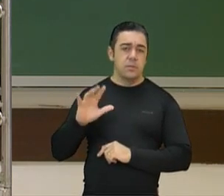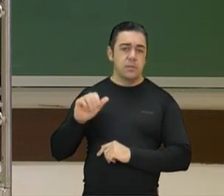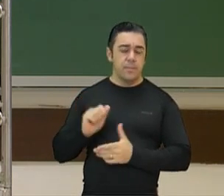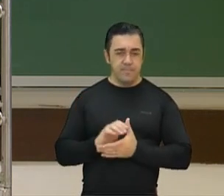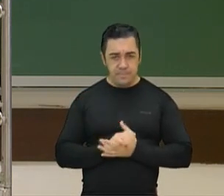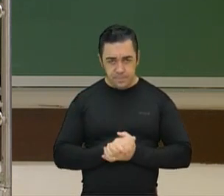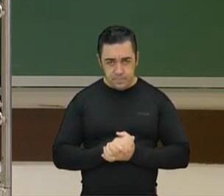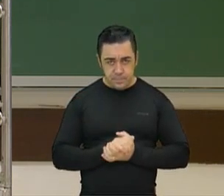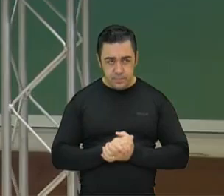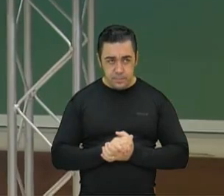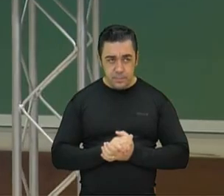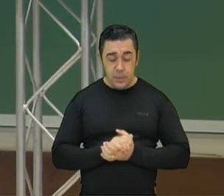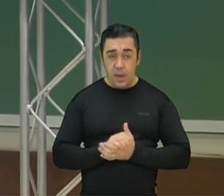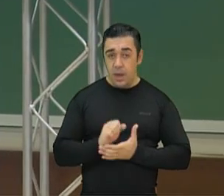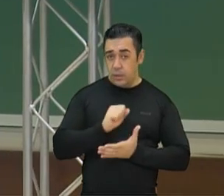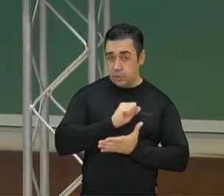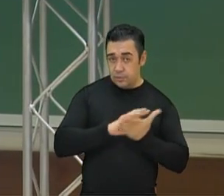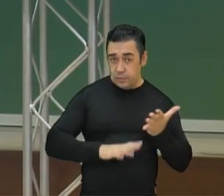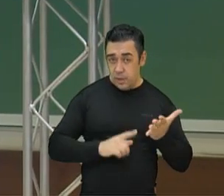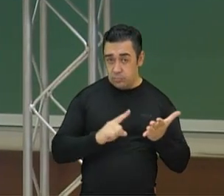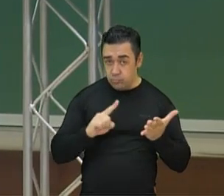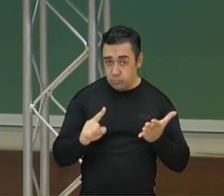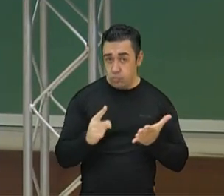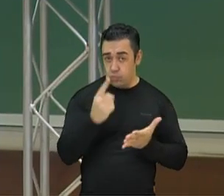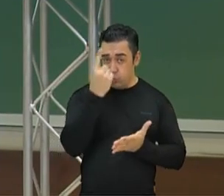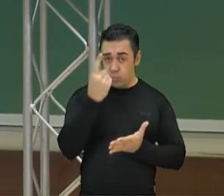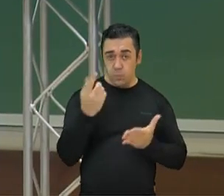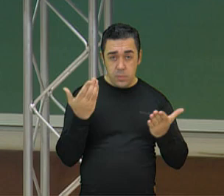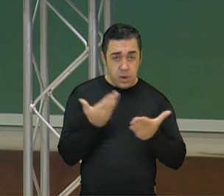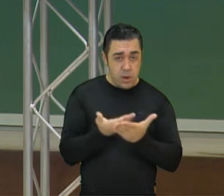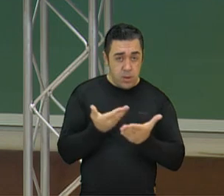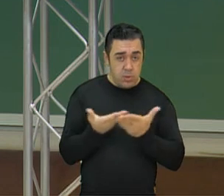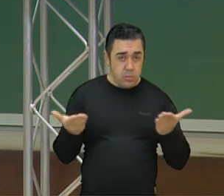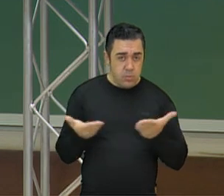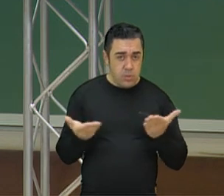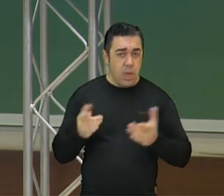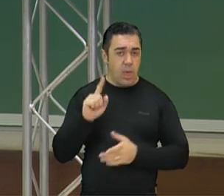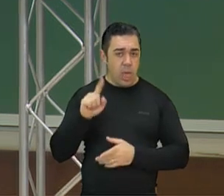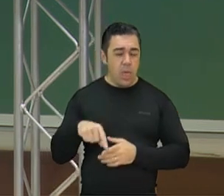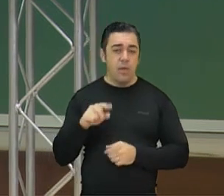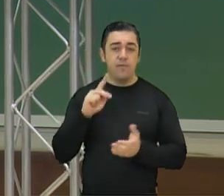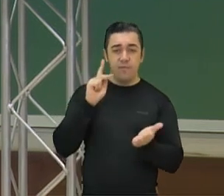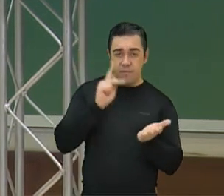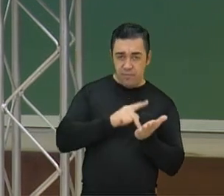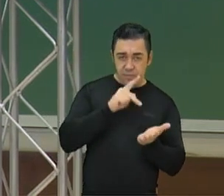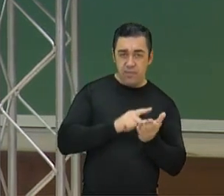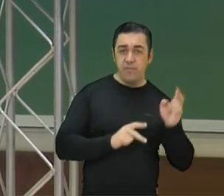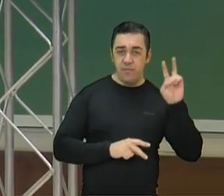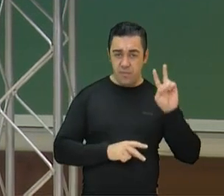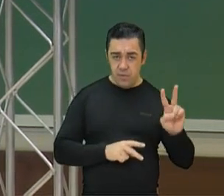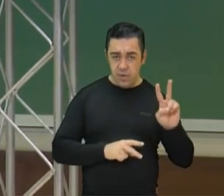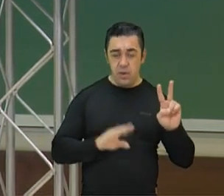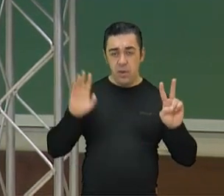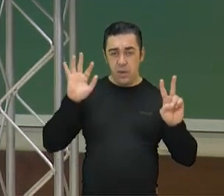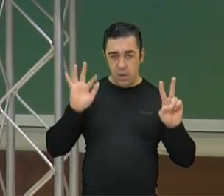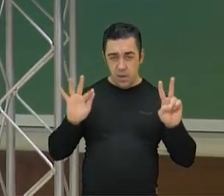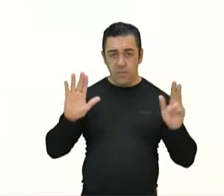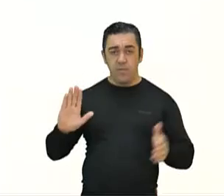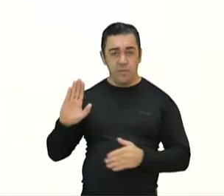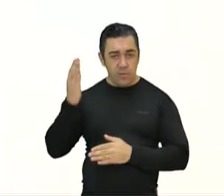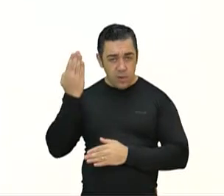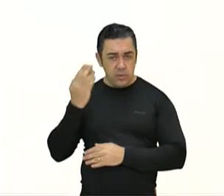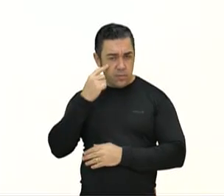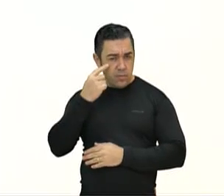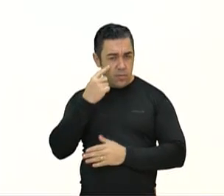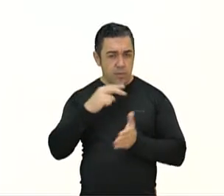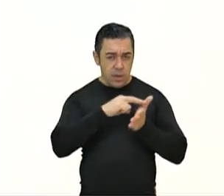Vamos passar aqui para o exercício, primeiro exercício da nossa aula. Assinale verdadeiro ou falso. Vamos